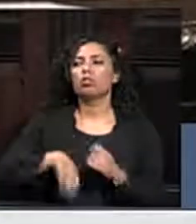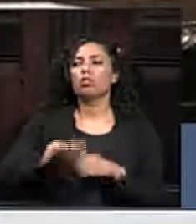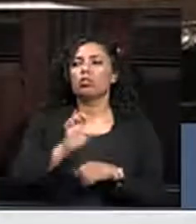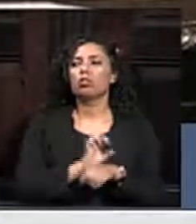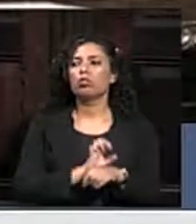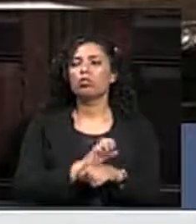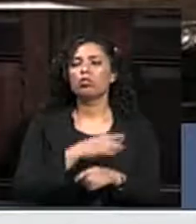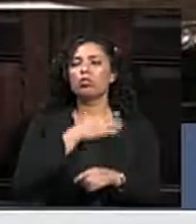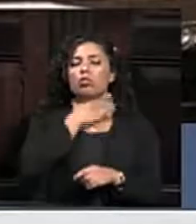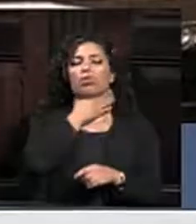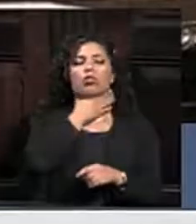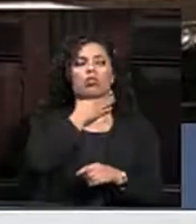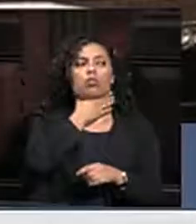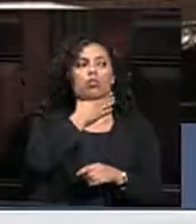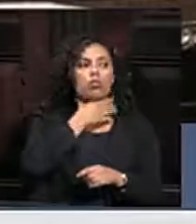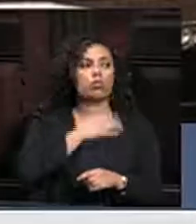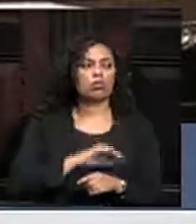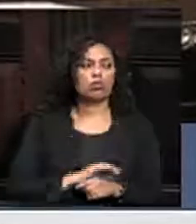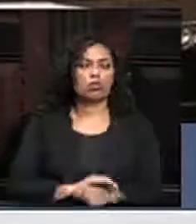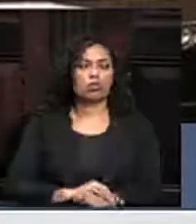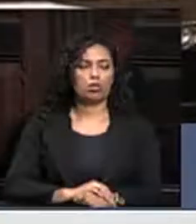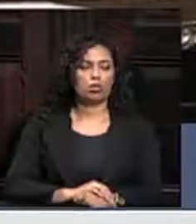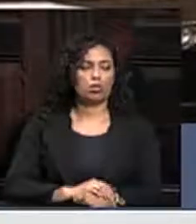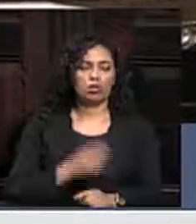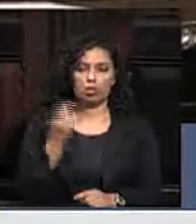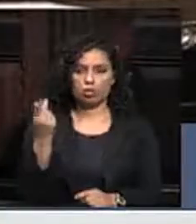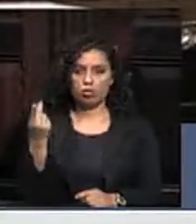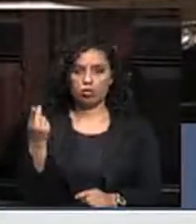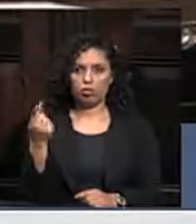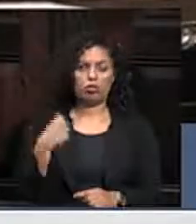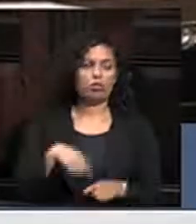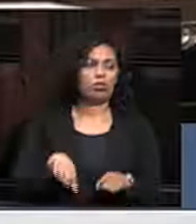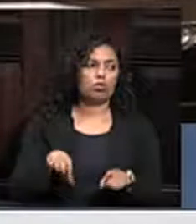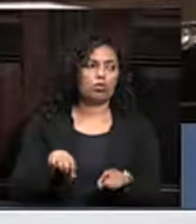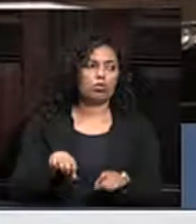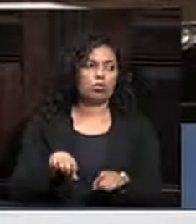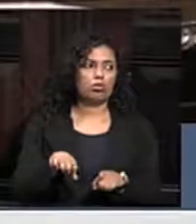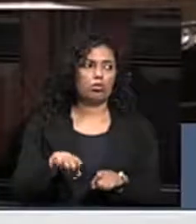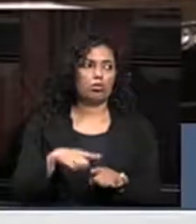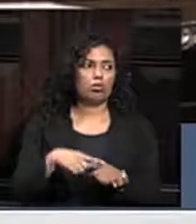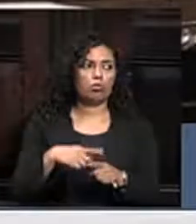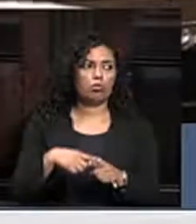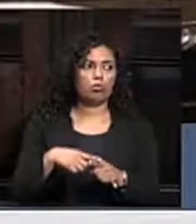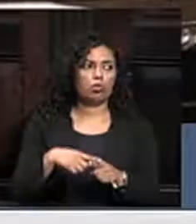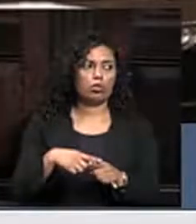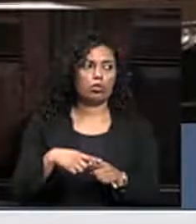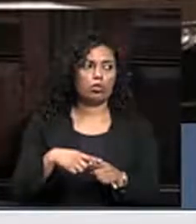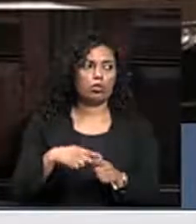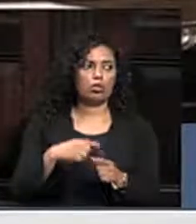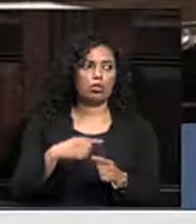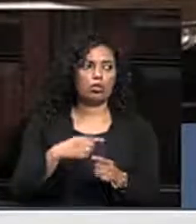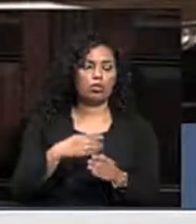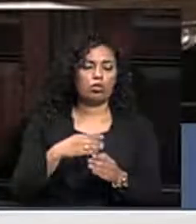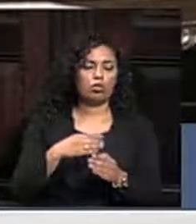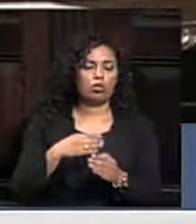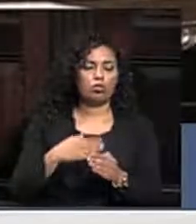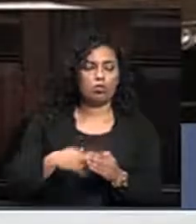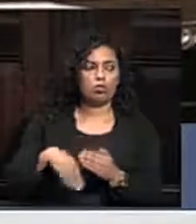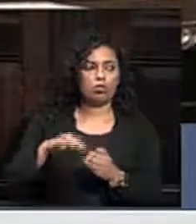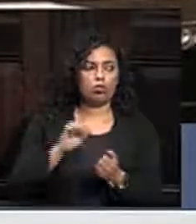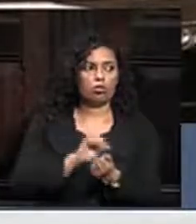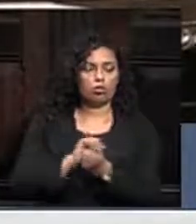de Janeiro da calamidade financeira que, sem dúvida nenhuma, levou junto consigo